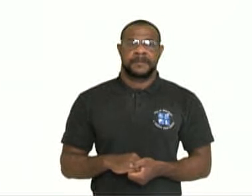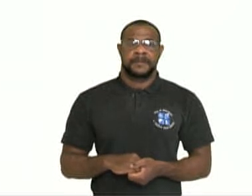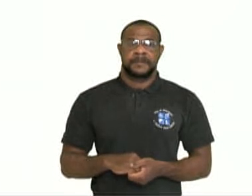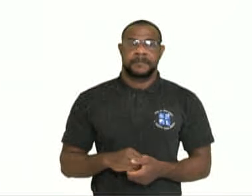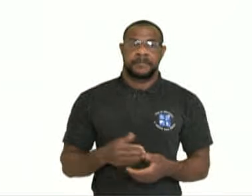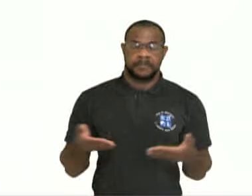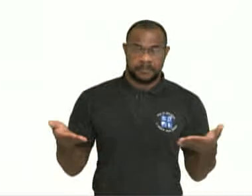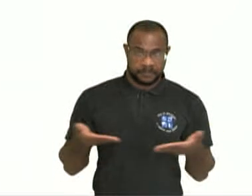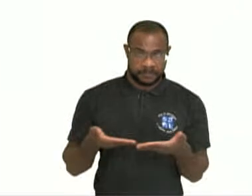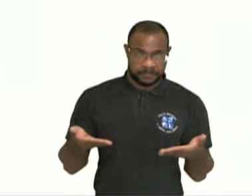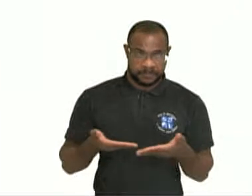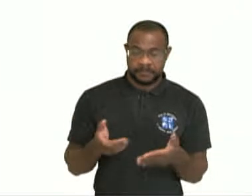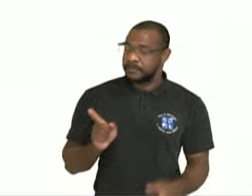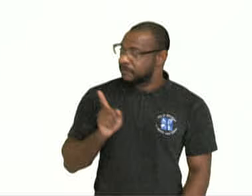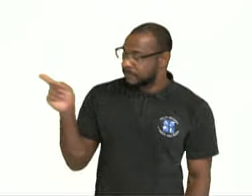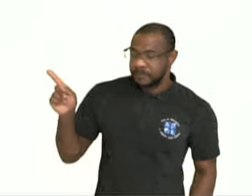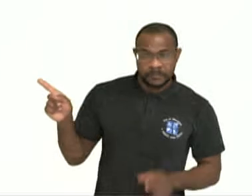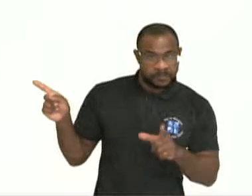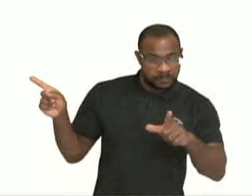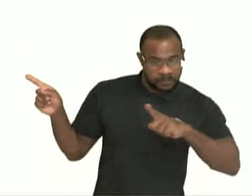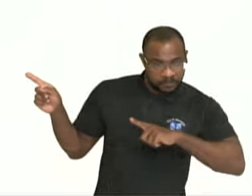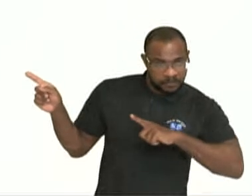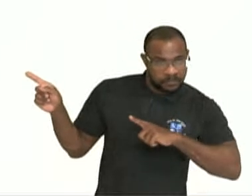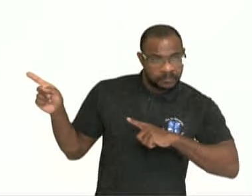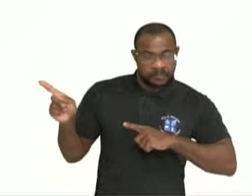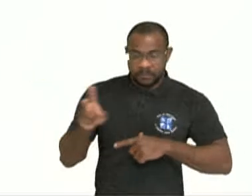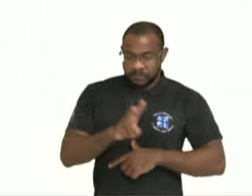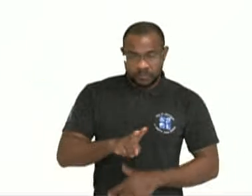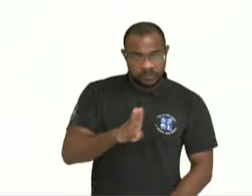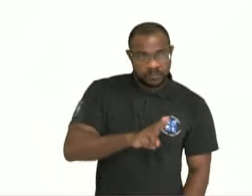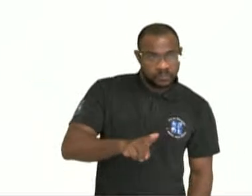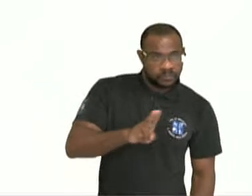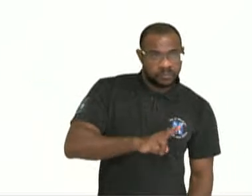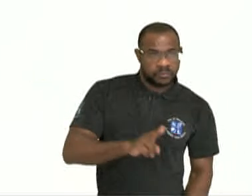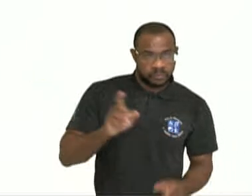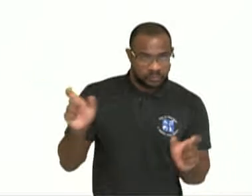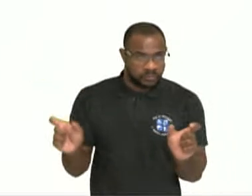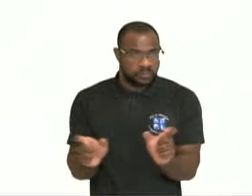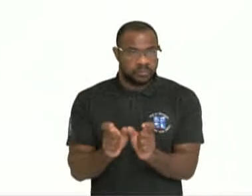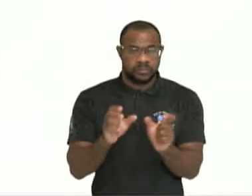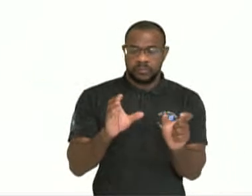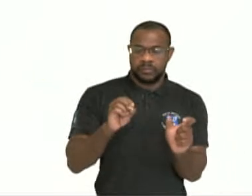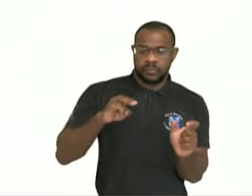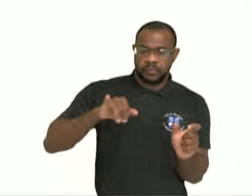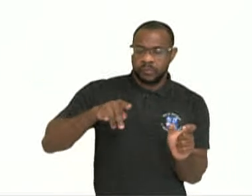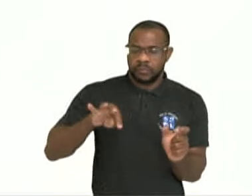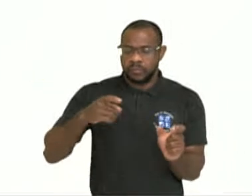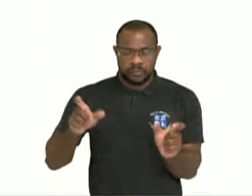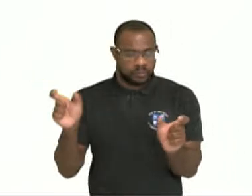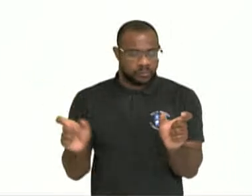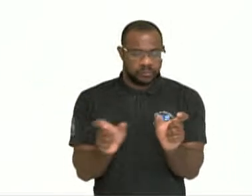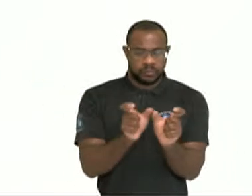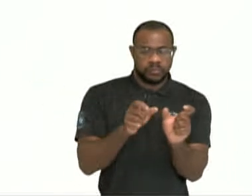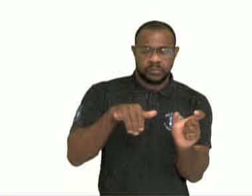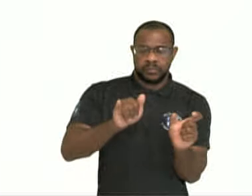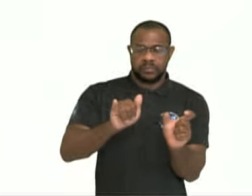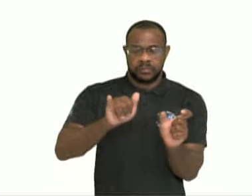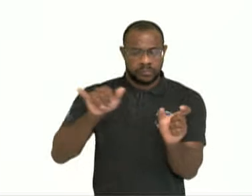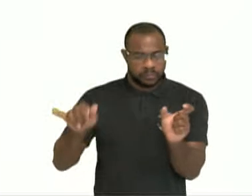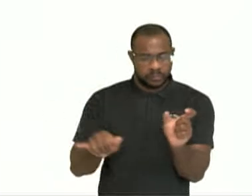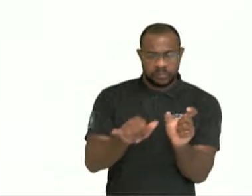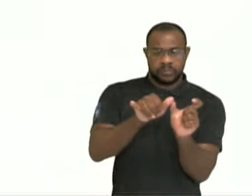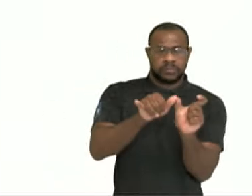nesse caso, quando você tem ali, vai utilizar a conjunção i, mas a próxima